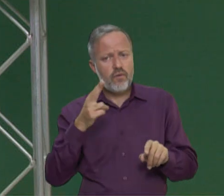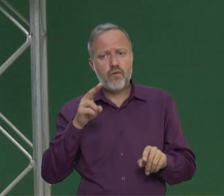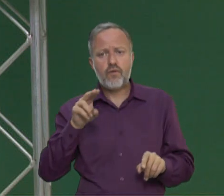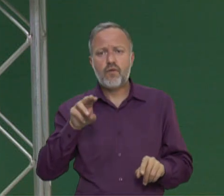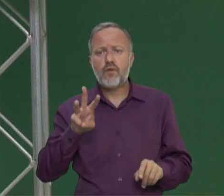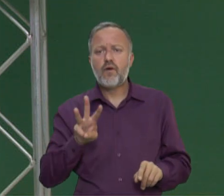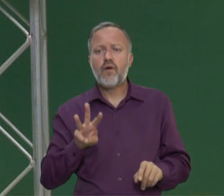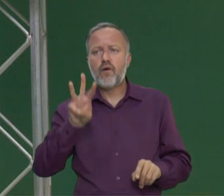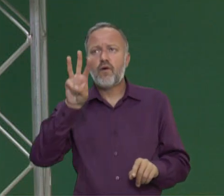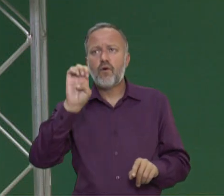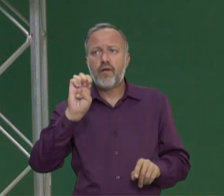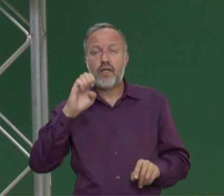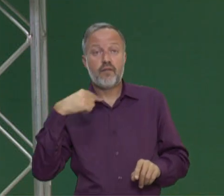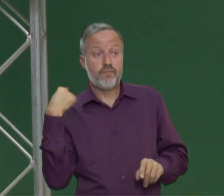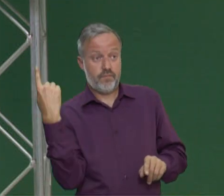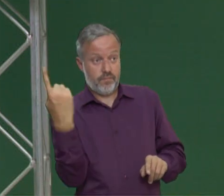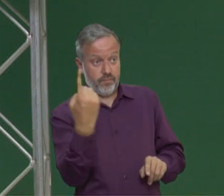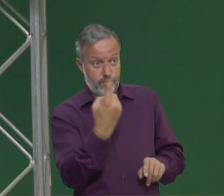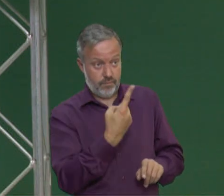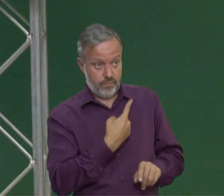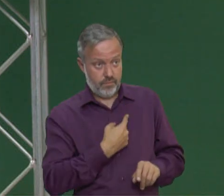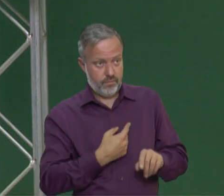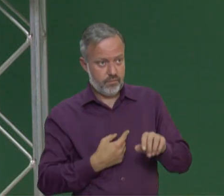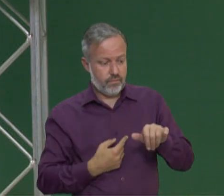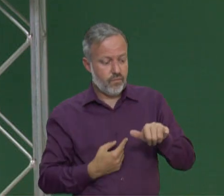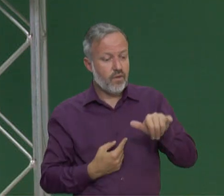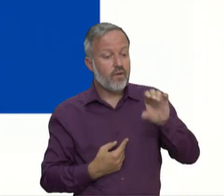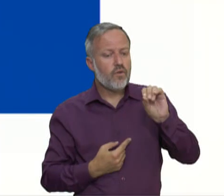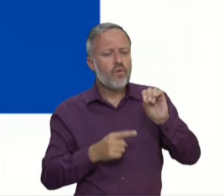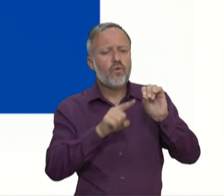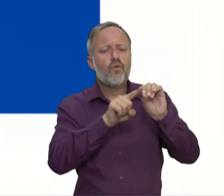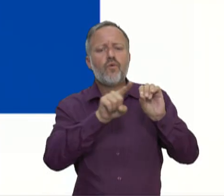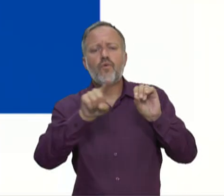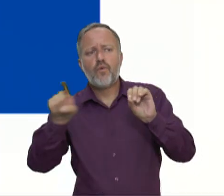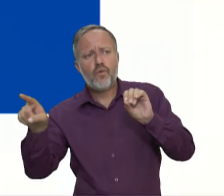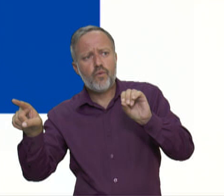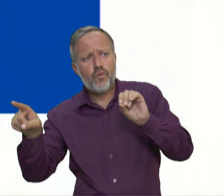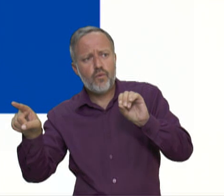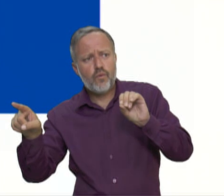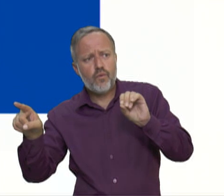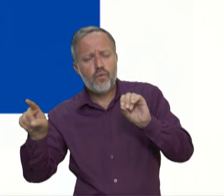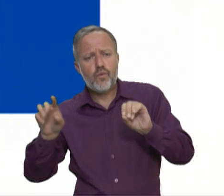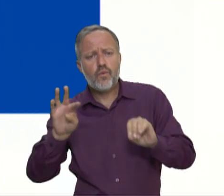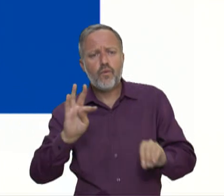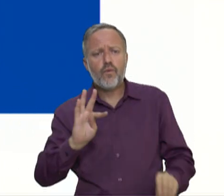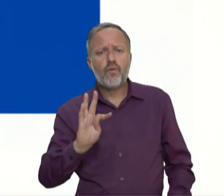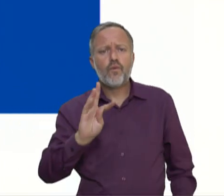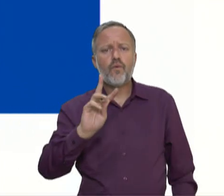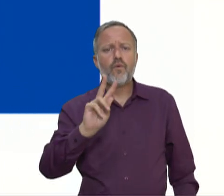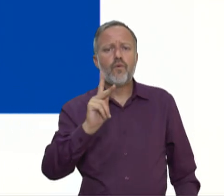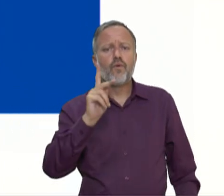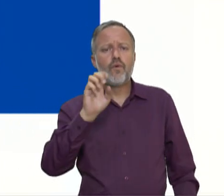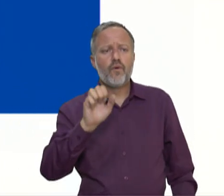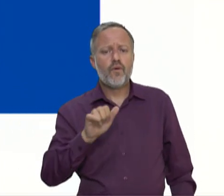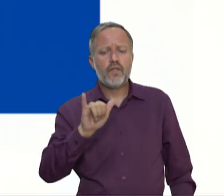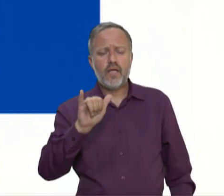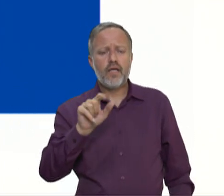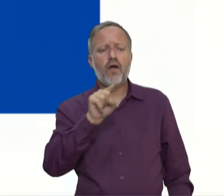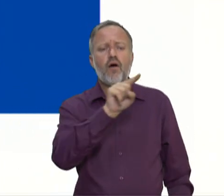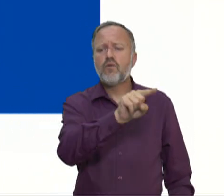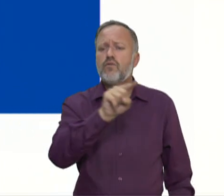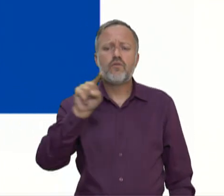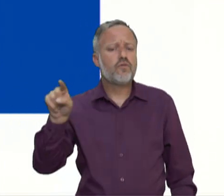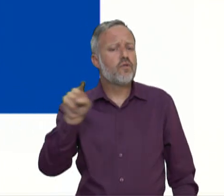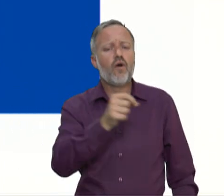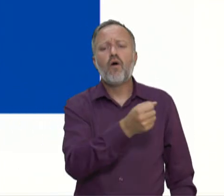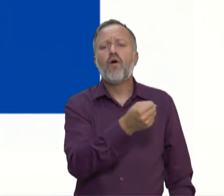they, eles ou elas. Então, main verb, o verbo principal, os exemplos do texto da aula